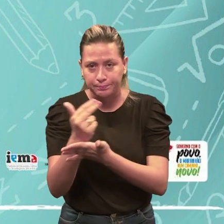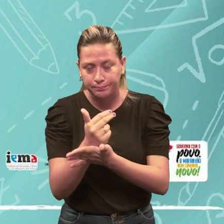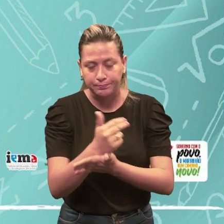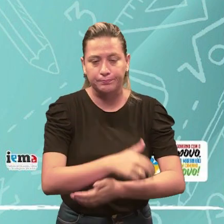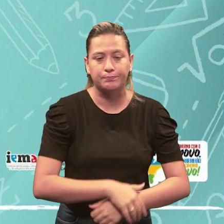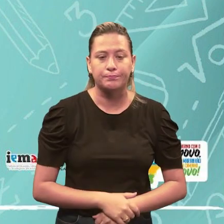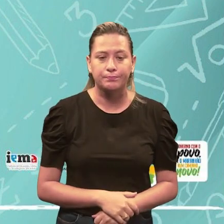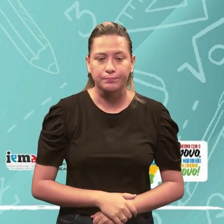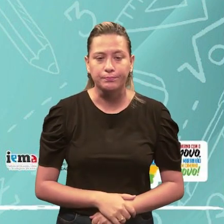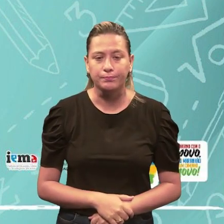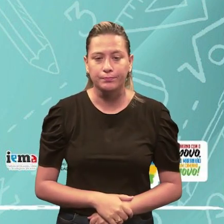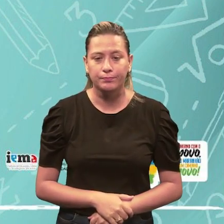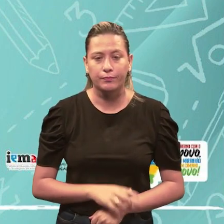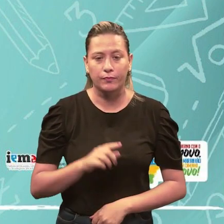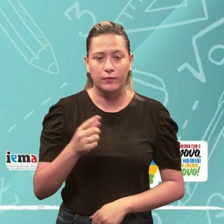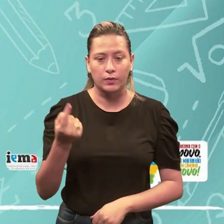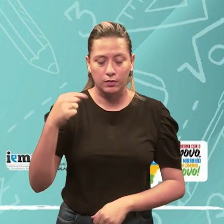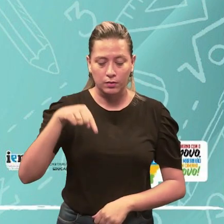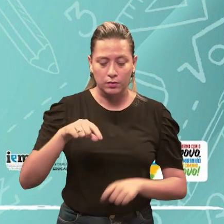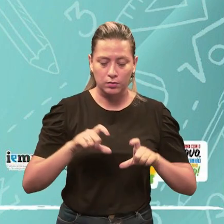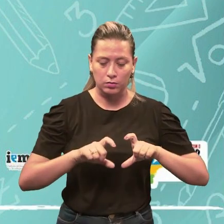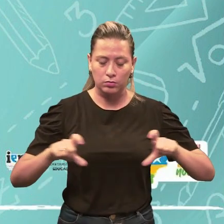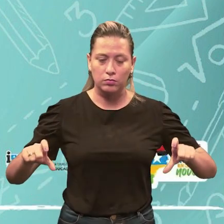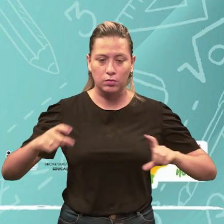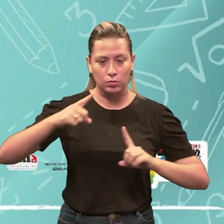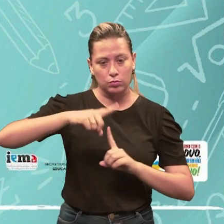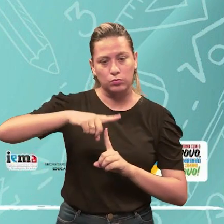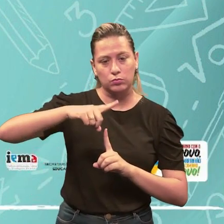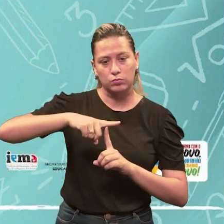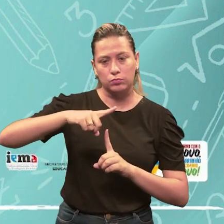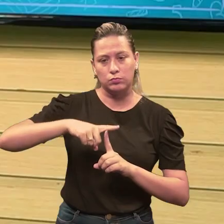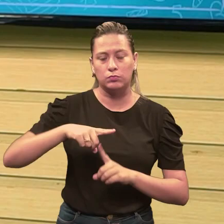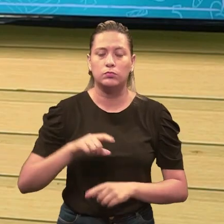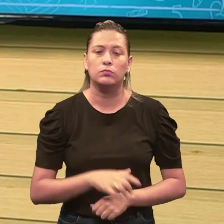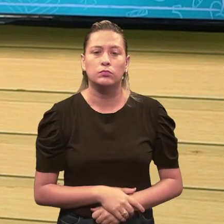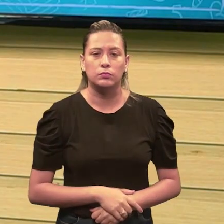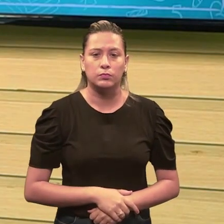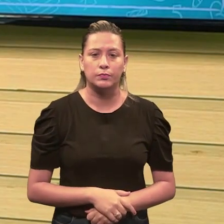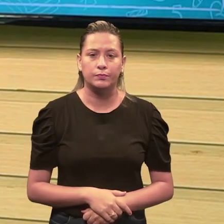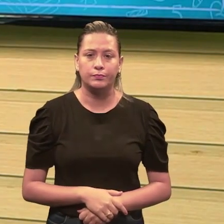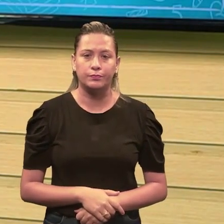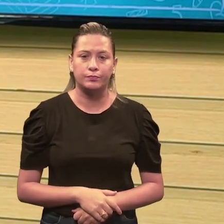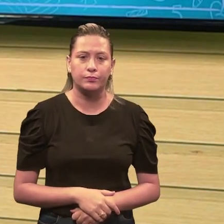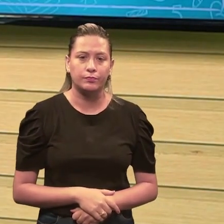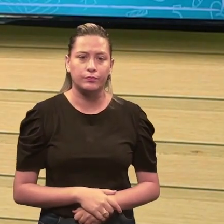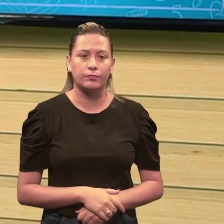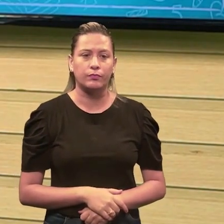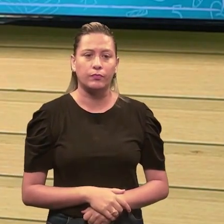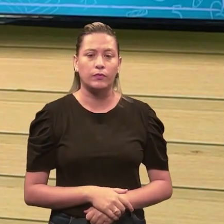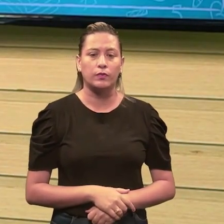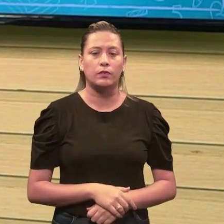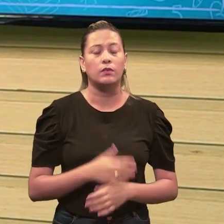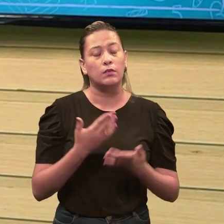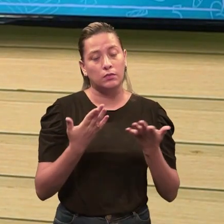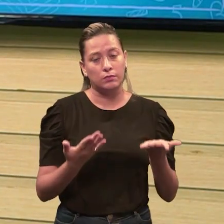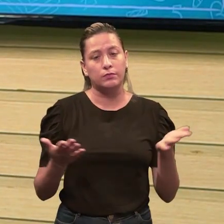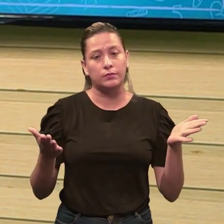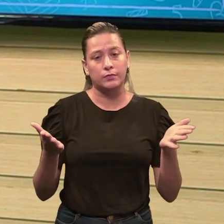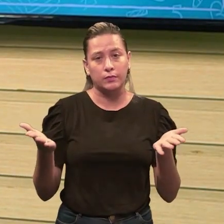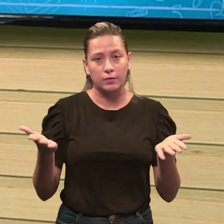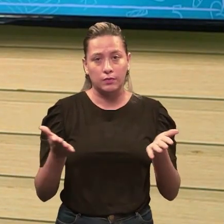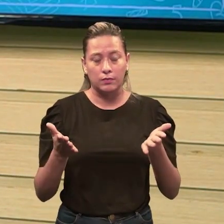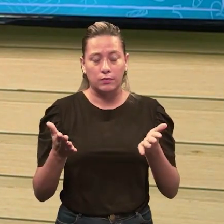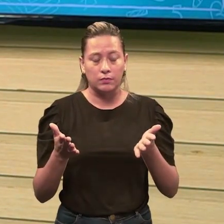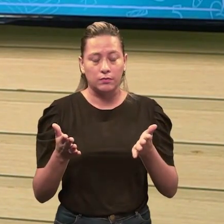desenhados, tá? E aqui são alguns tipos de transformadores, ó, embaixo. E a gente conheceu os passivos, né? Agora